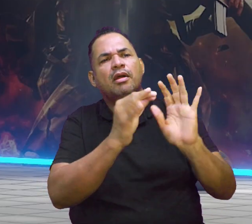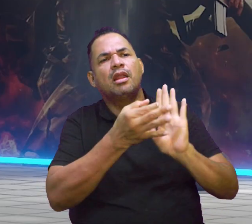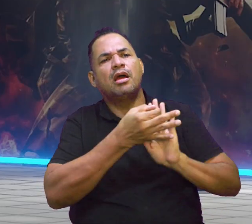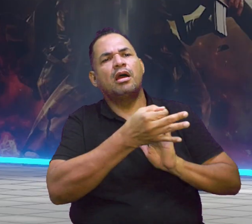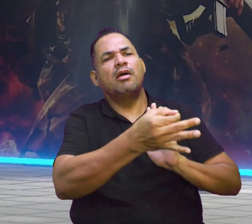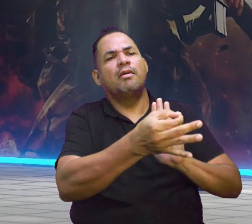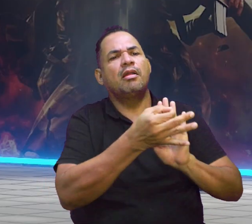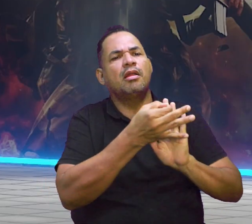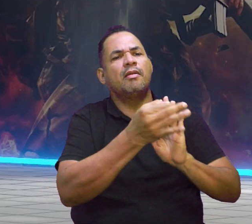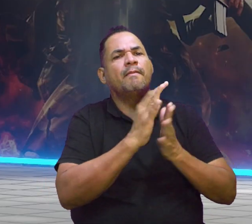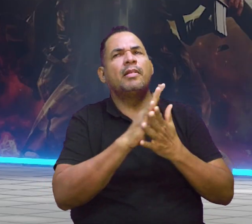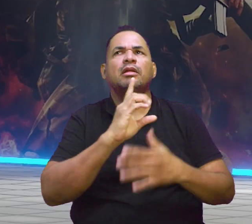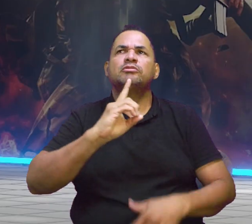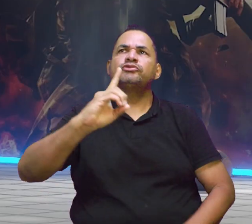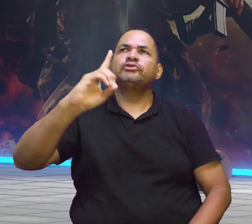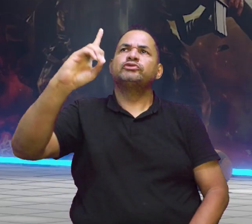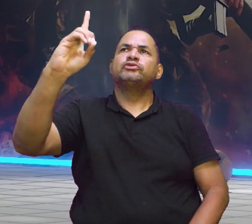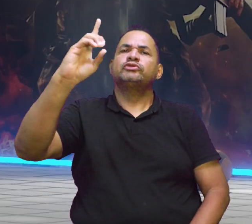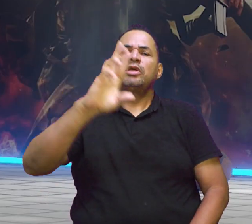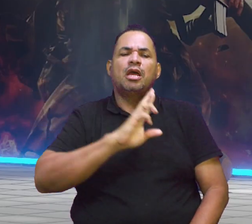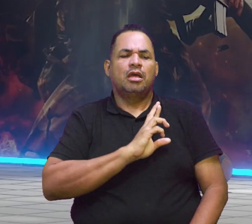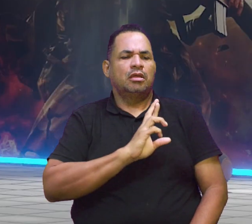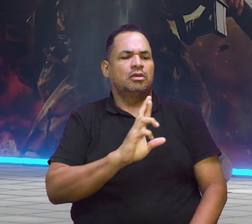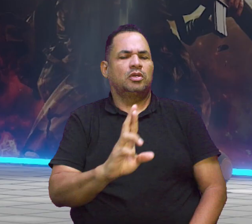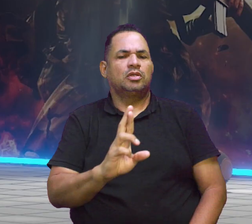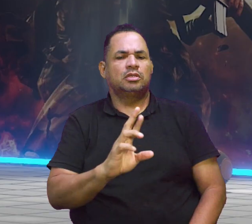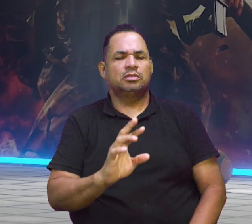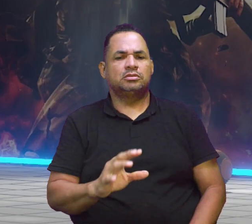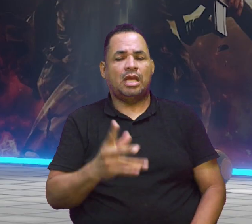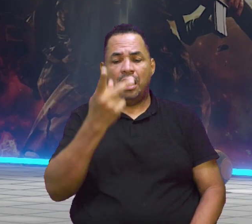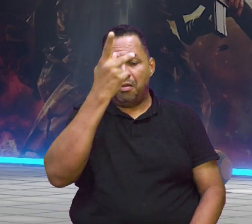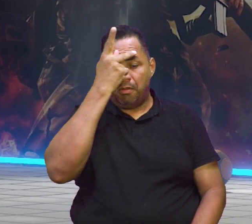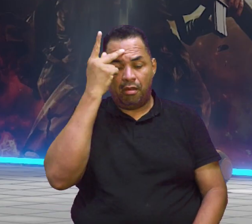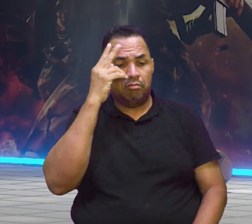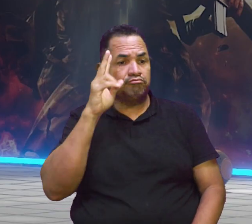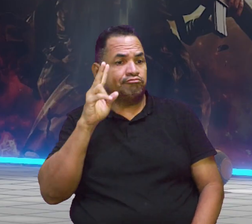um cara muito religioso. E as pessoas mais